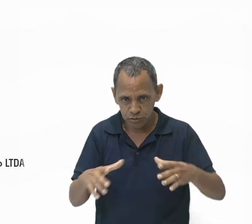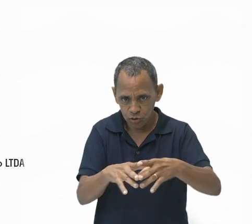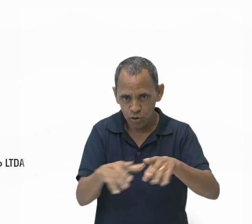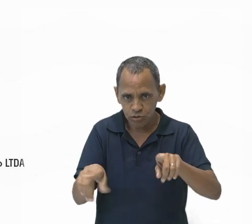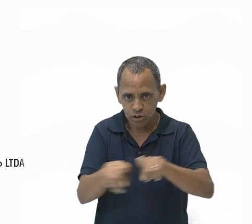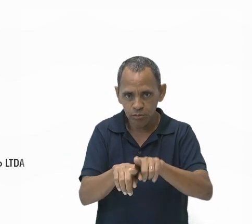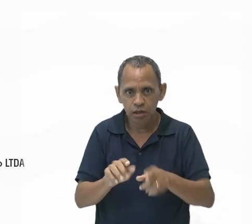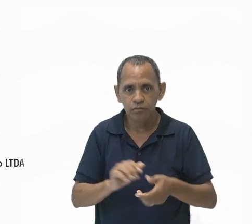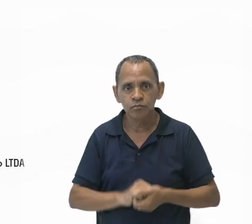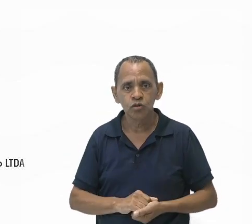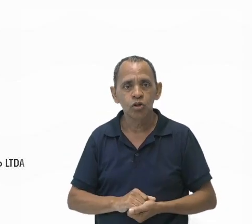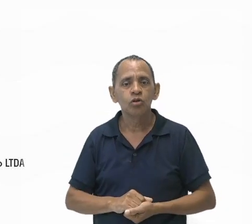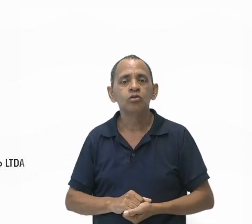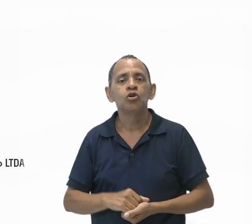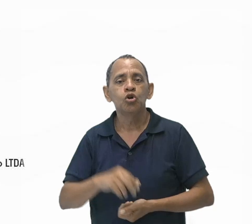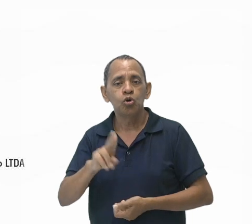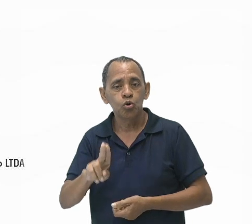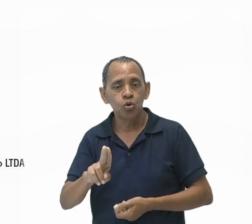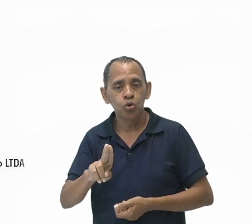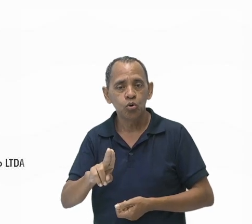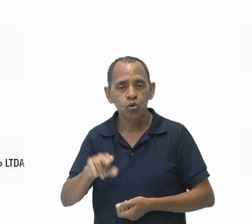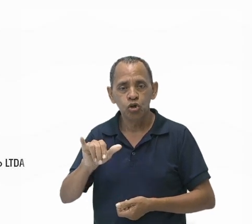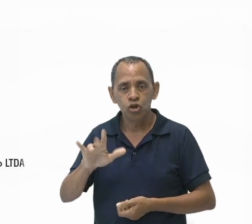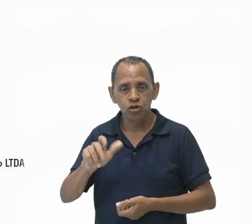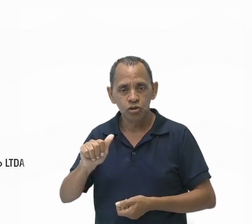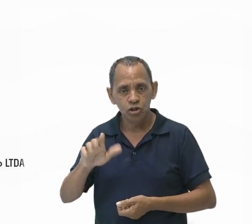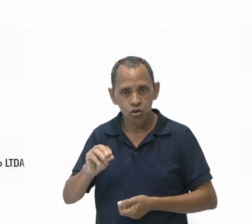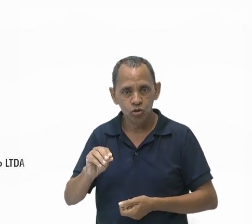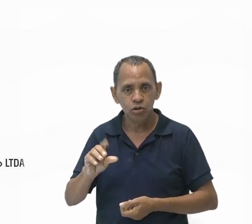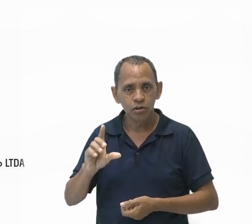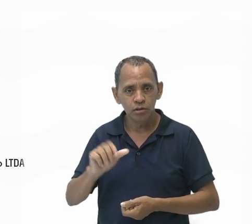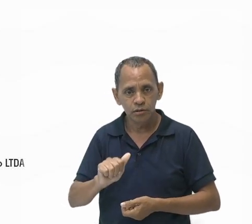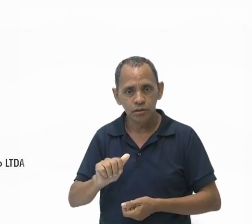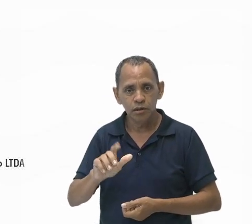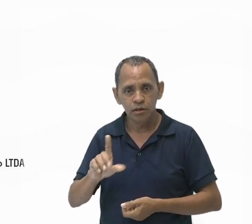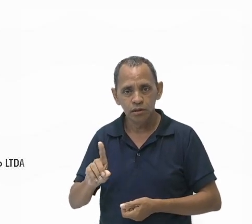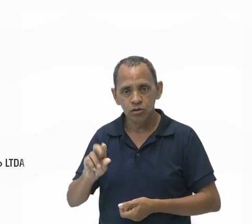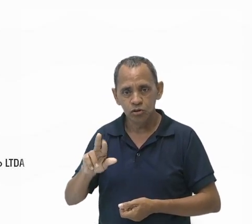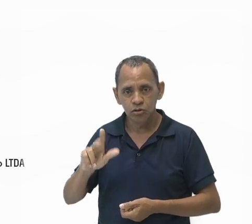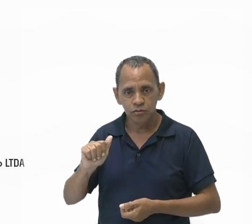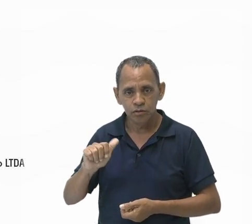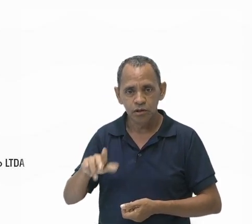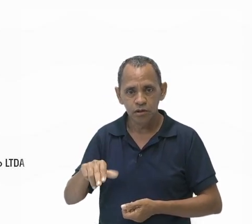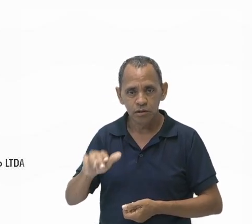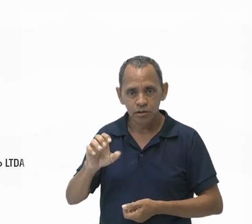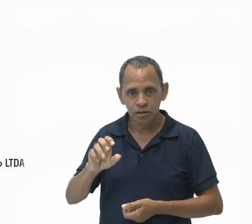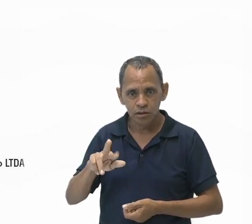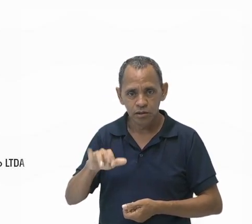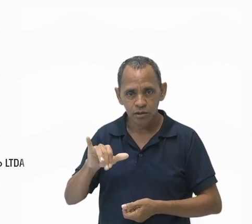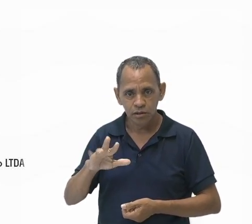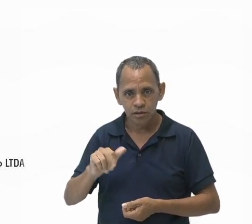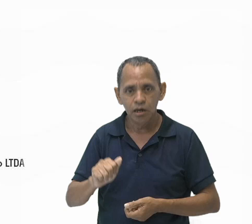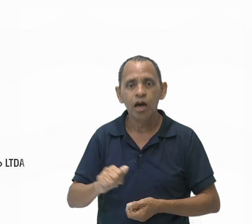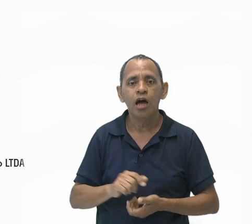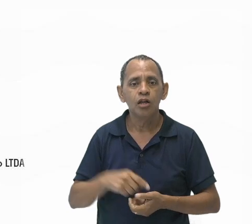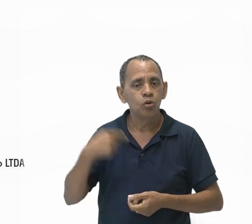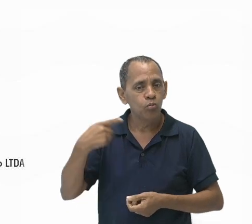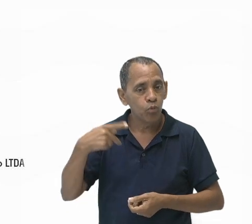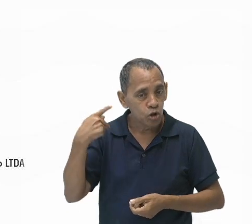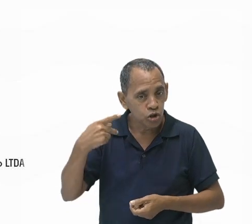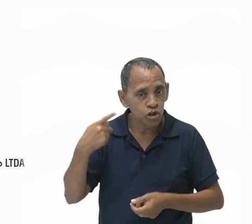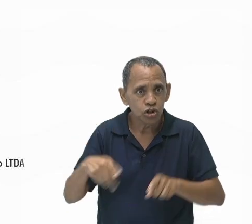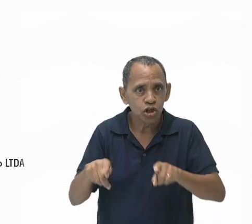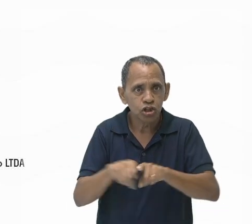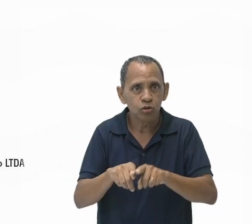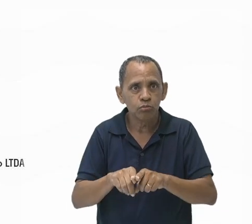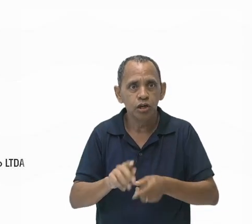livre comércio. Na União Aduaneira, a gente tem a criação da tarifa externa comum e temos também uma coordenação de